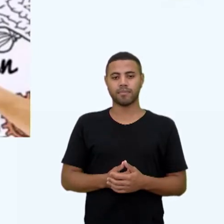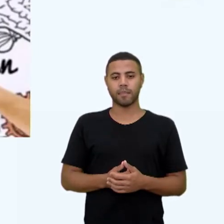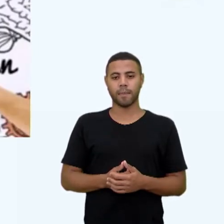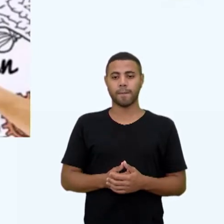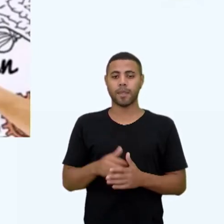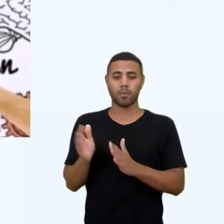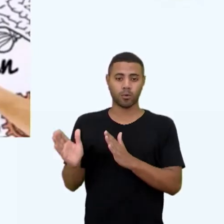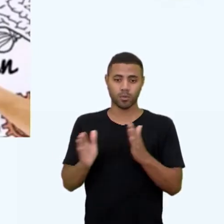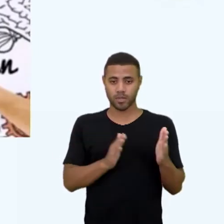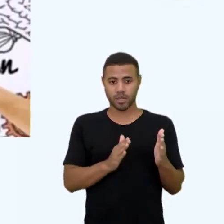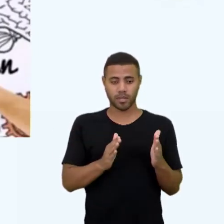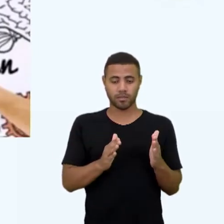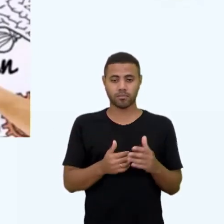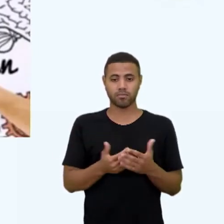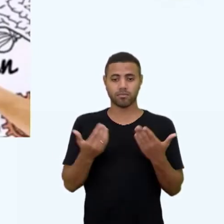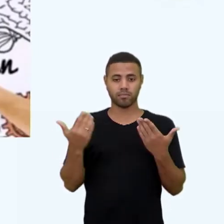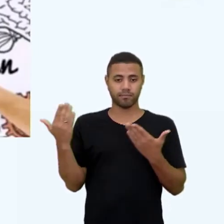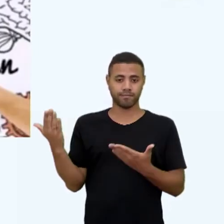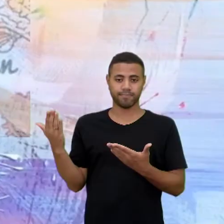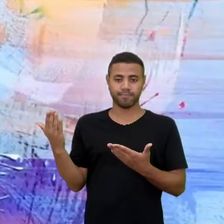de design.